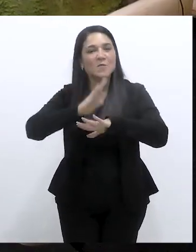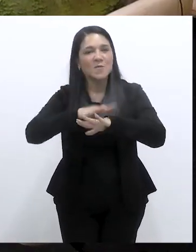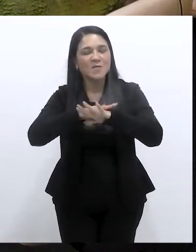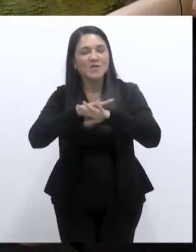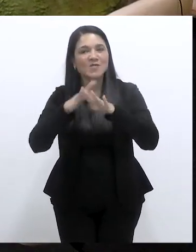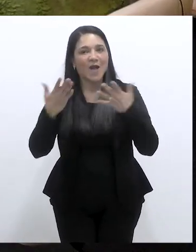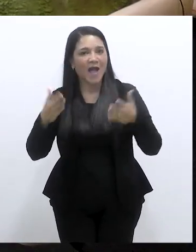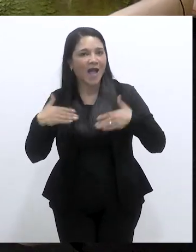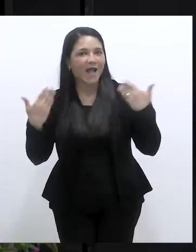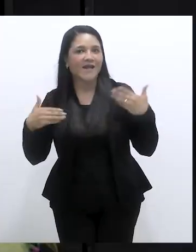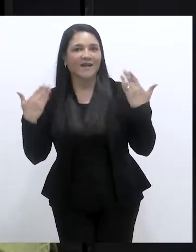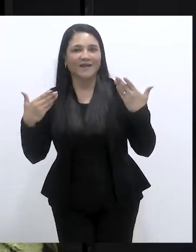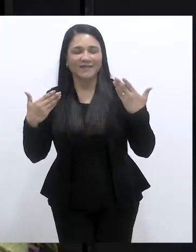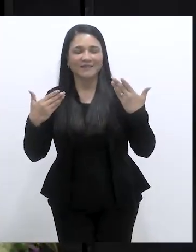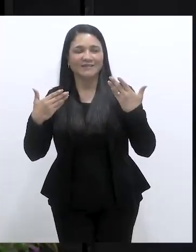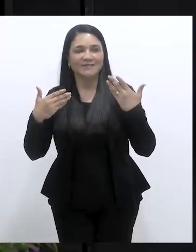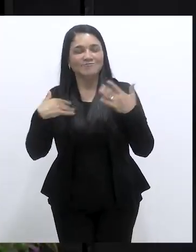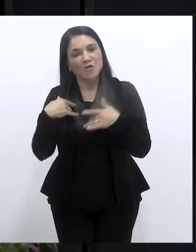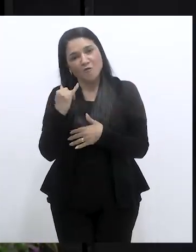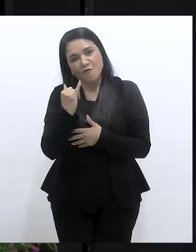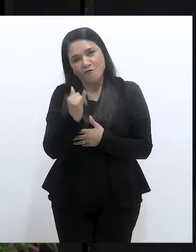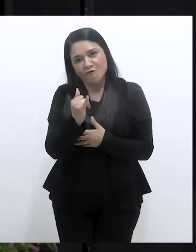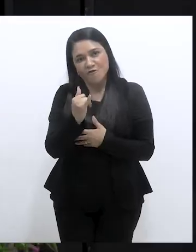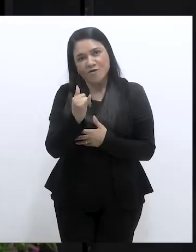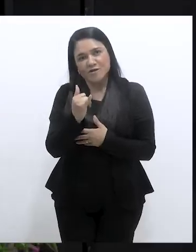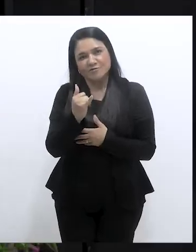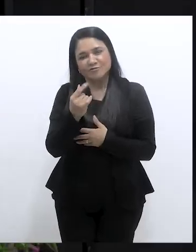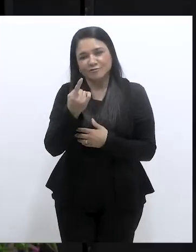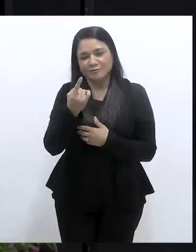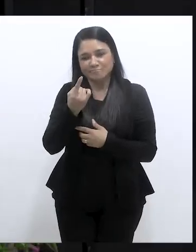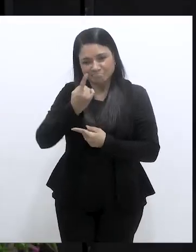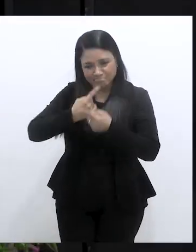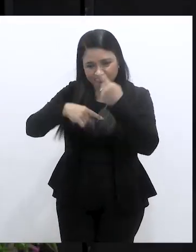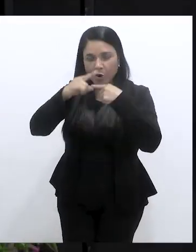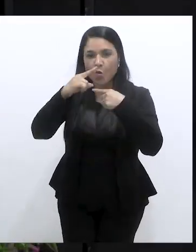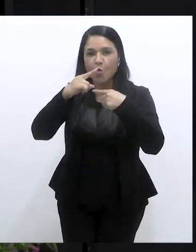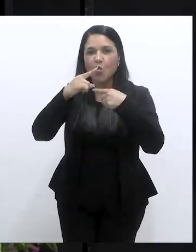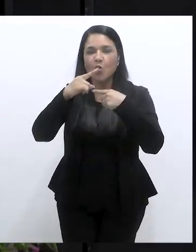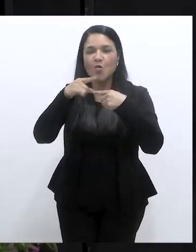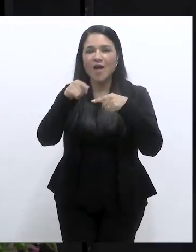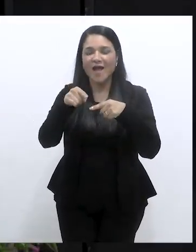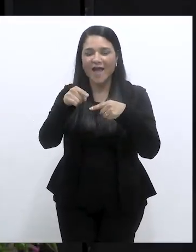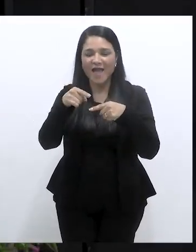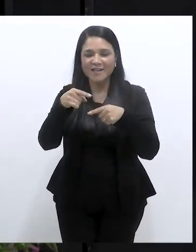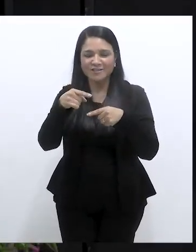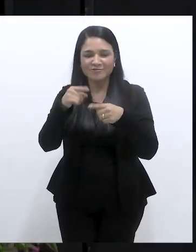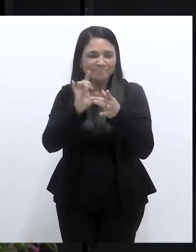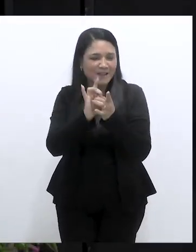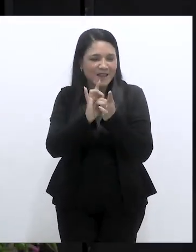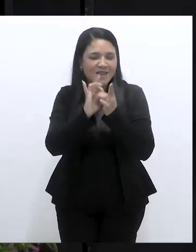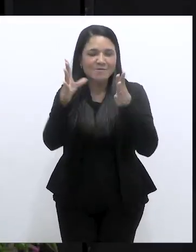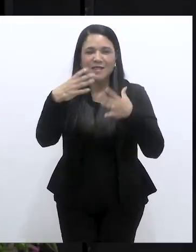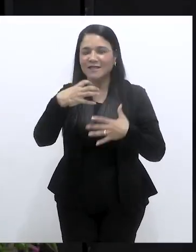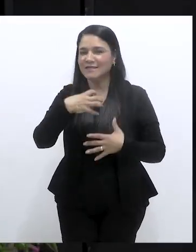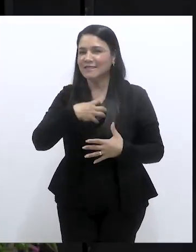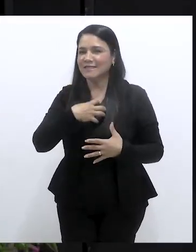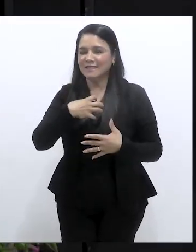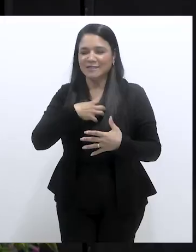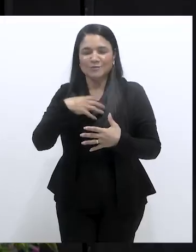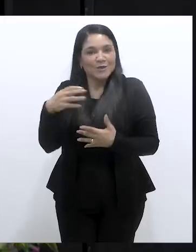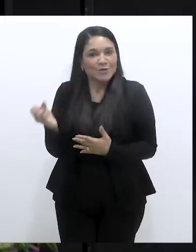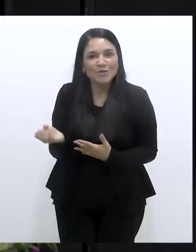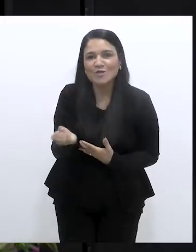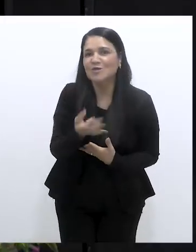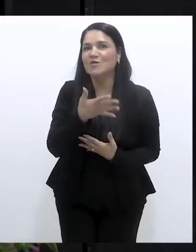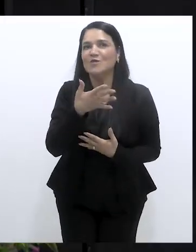muita alegria, de um momento assim, eu diria até, eu falei de subversão, mas eu diria muito mais catártico, né? Porque ali vocês